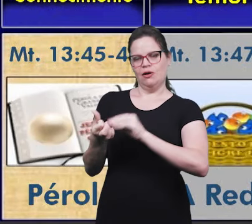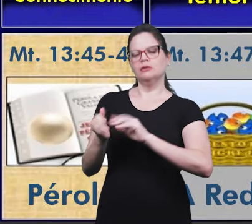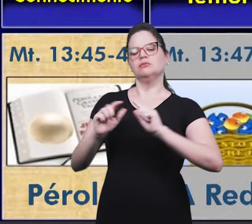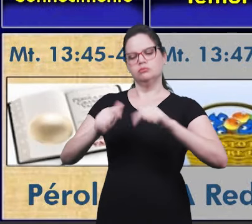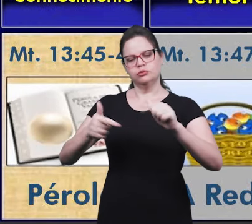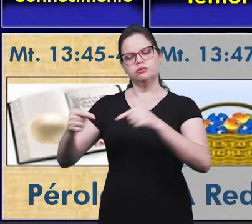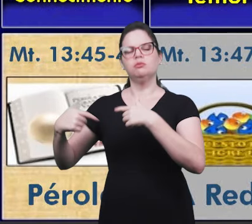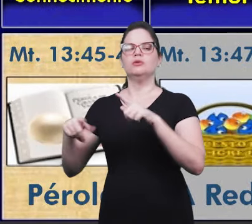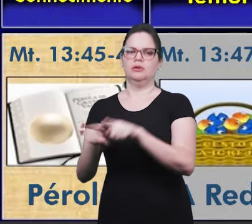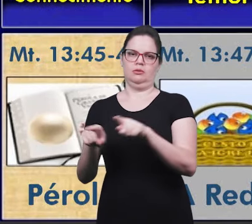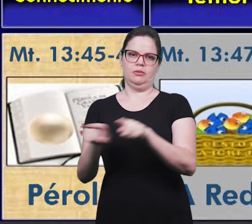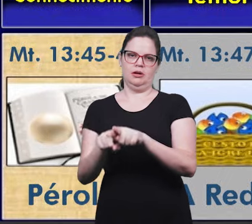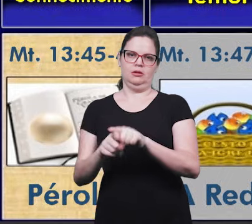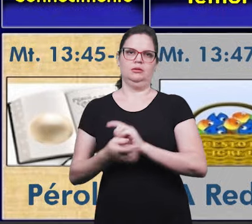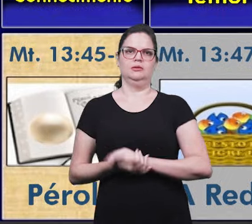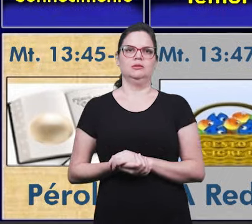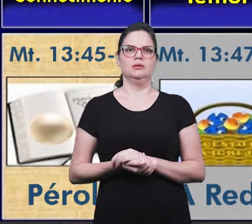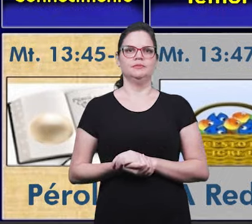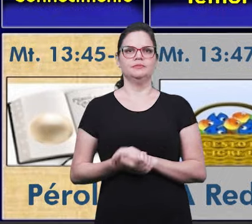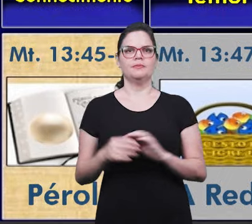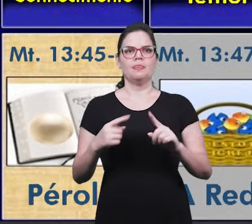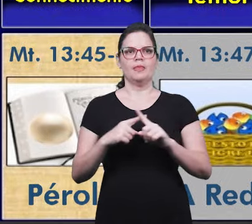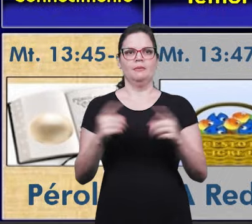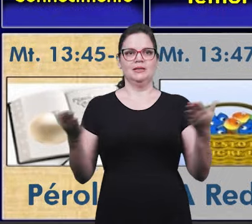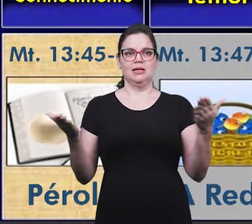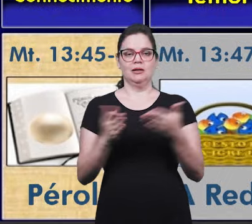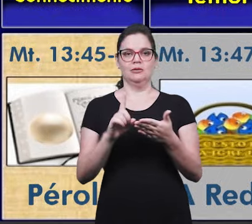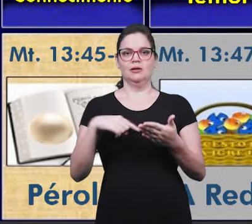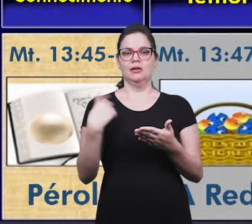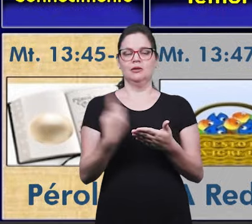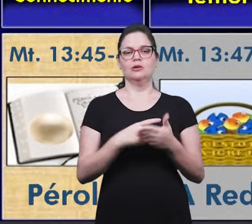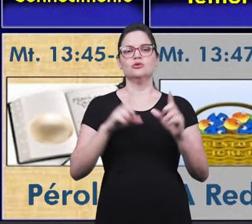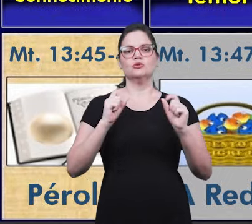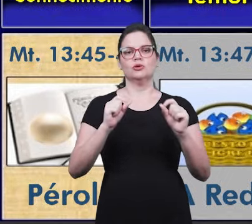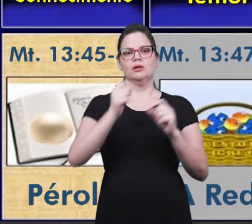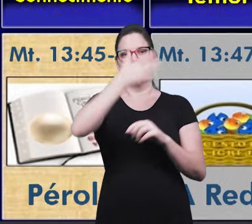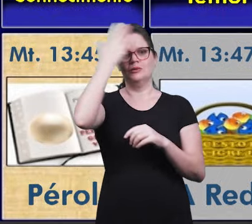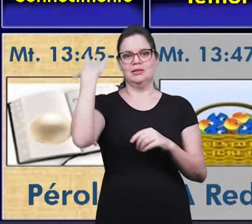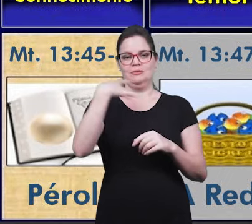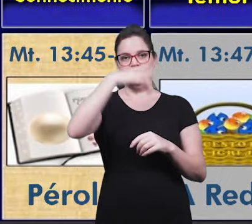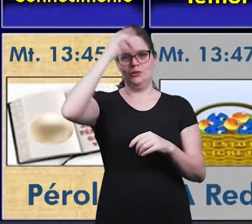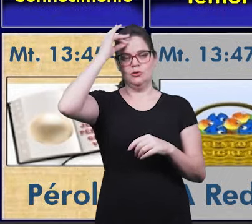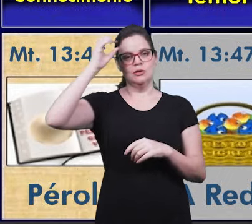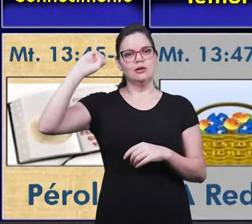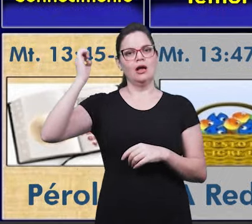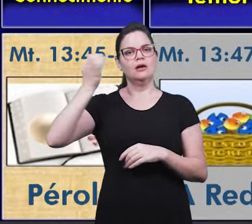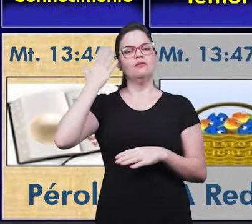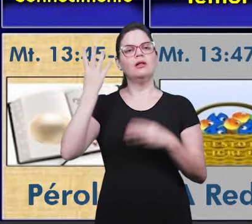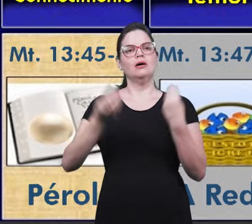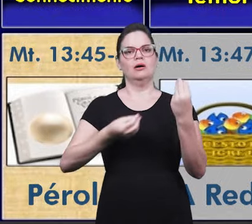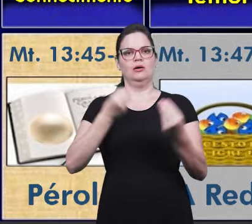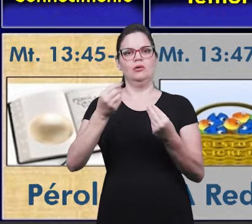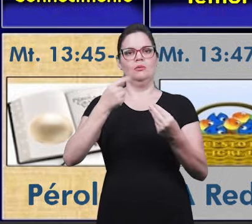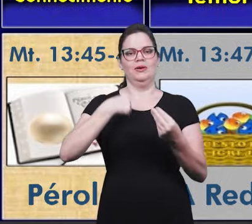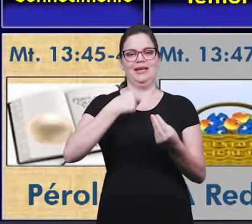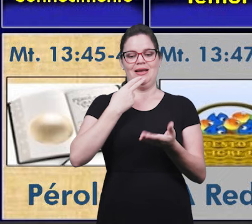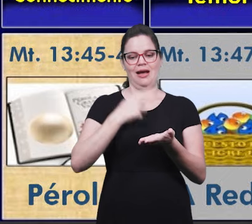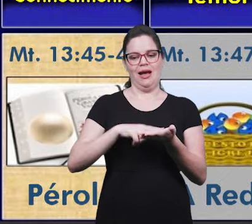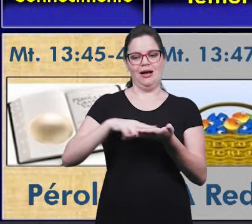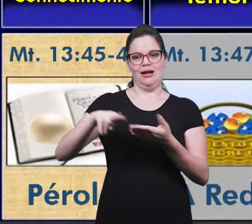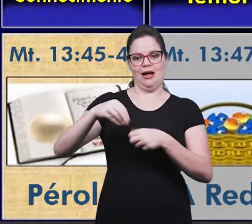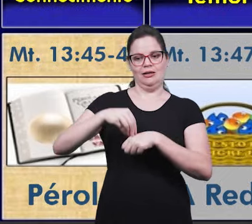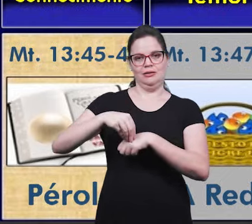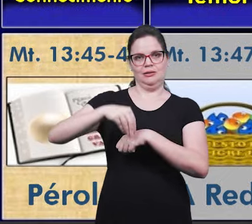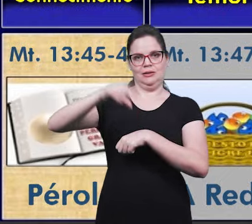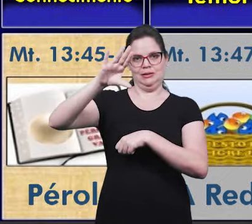uma linguagem profética para falar conosco agora, ligando a carta ao Espírito